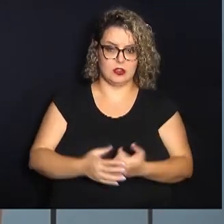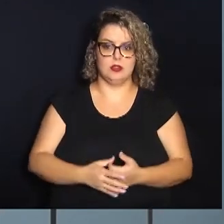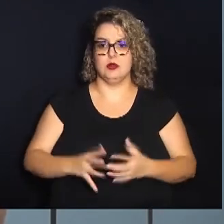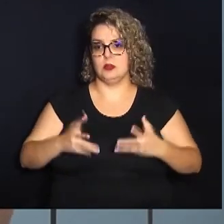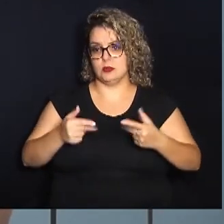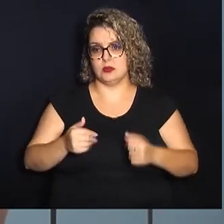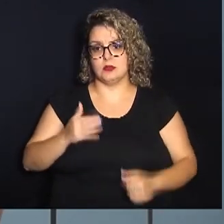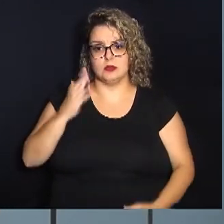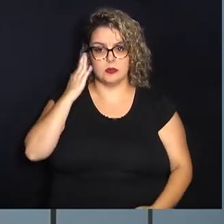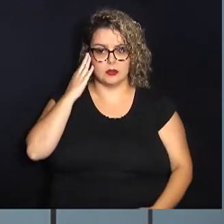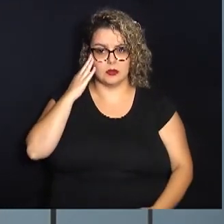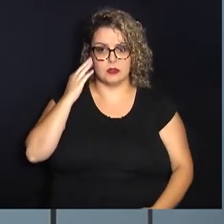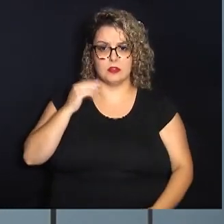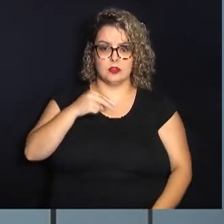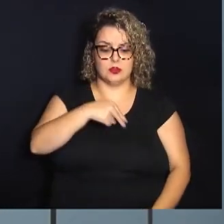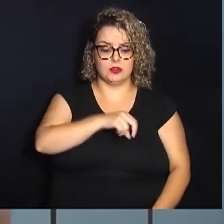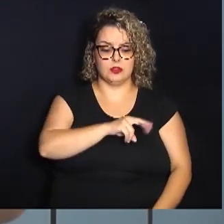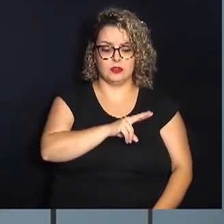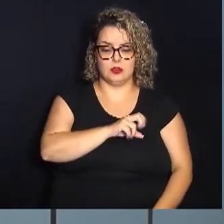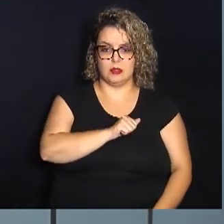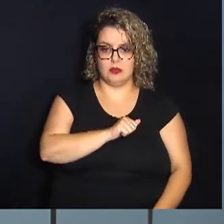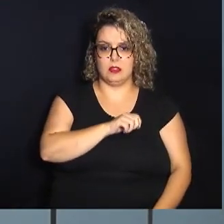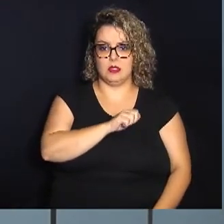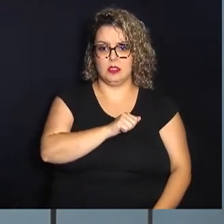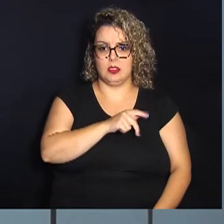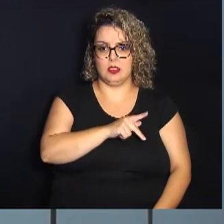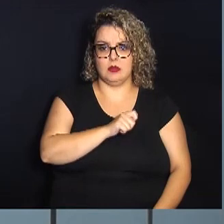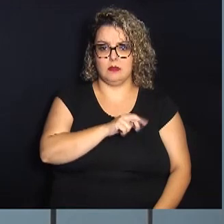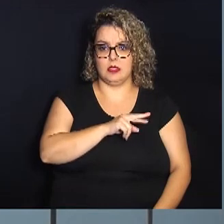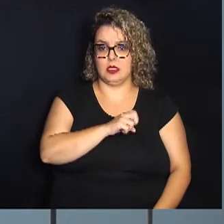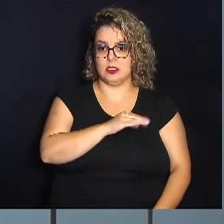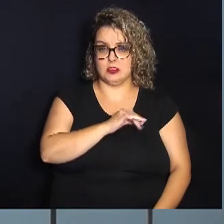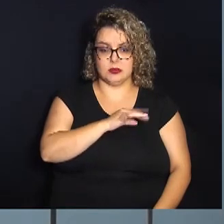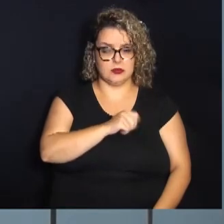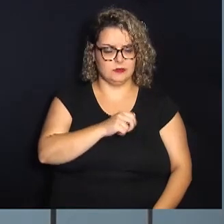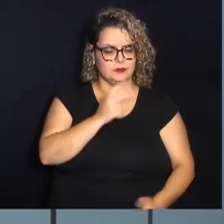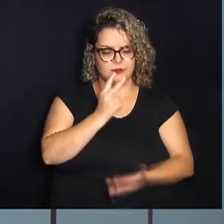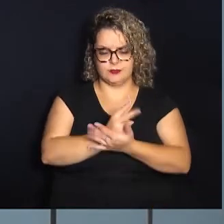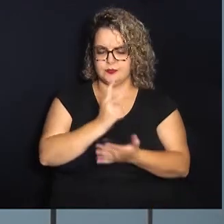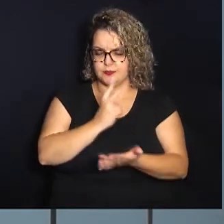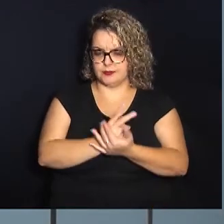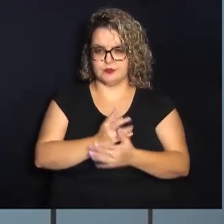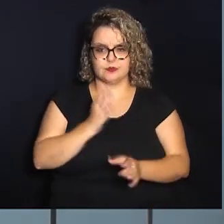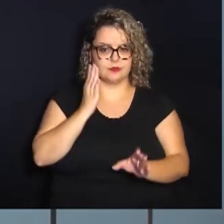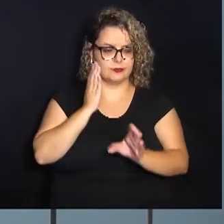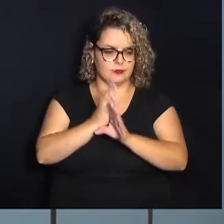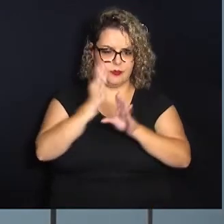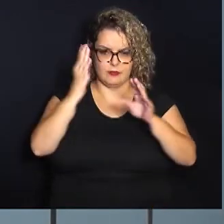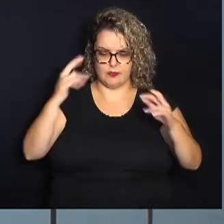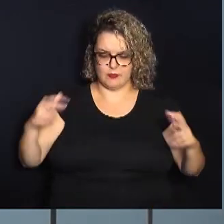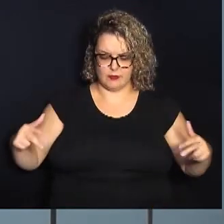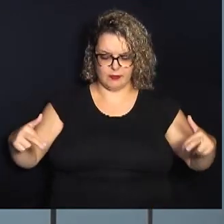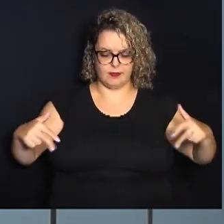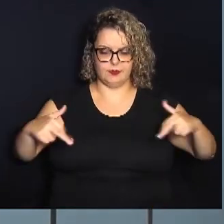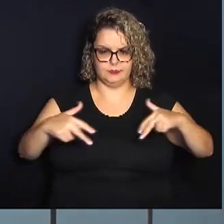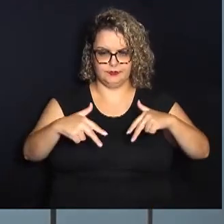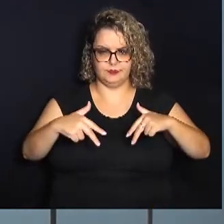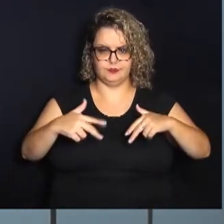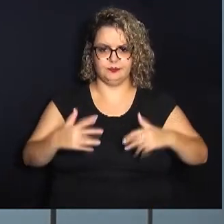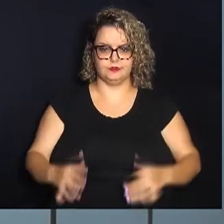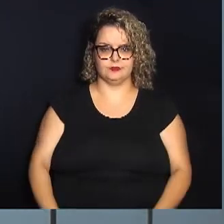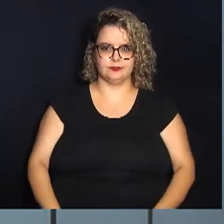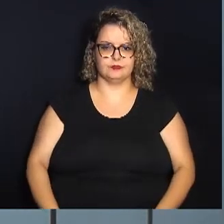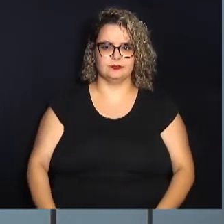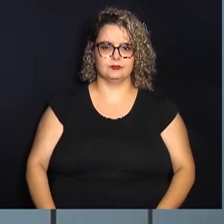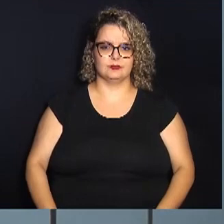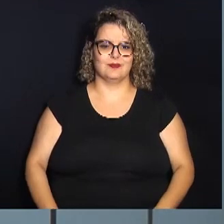eu moro no distrito de Nova Aparecida. E sempre você encontra alguém na rua, nas esquinas, falando assim,